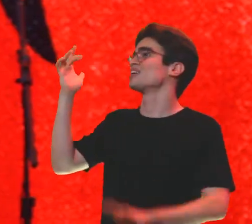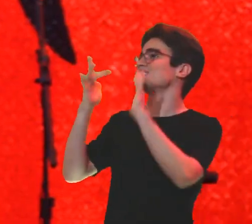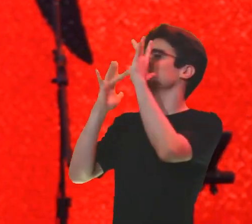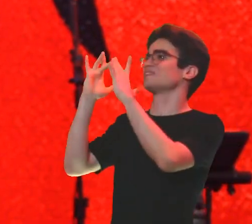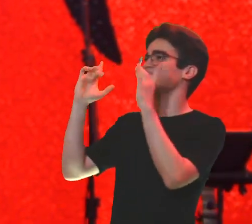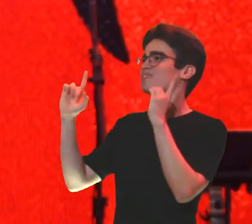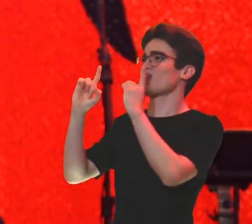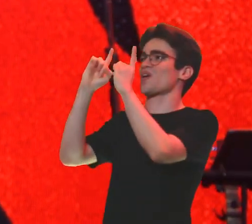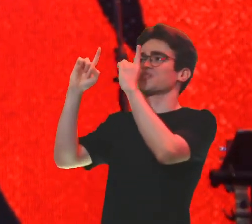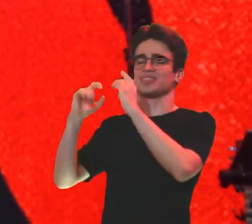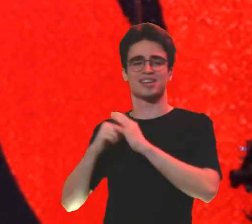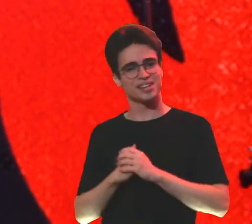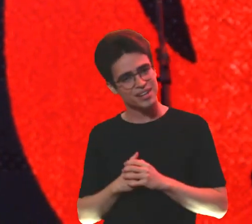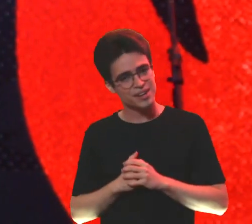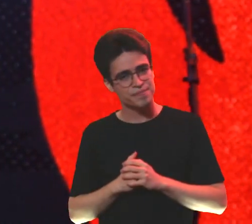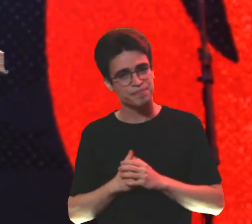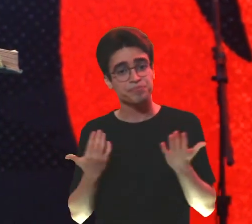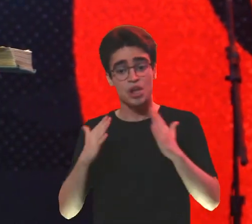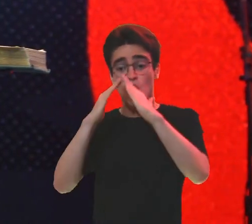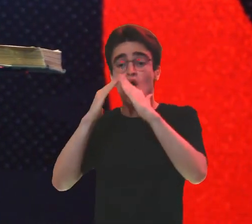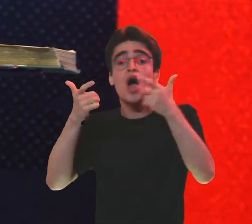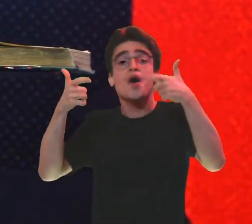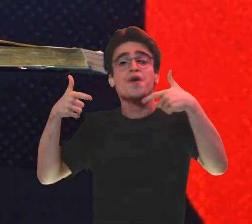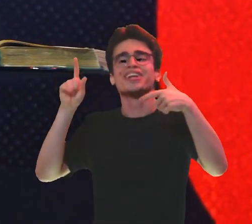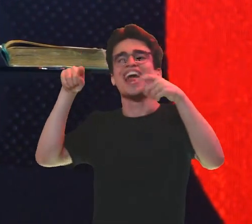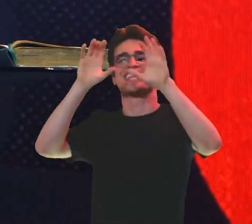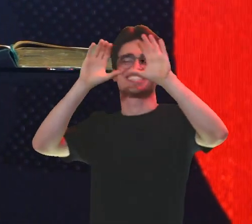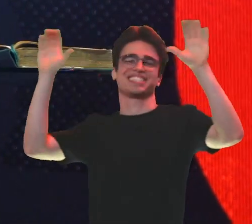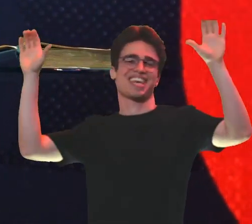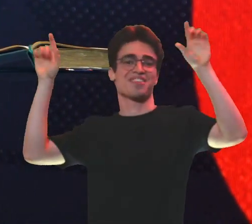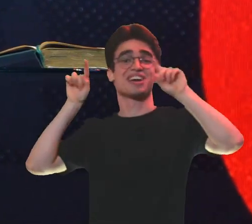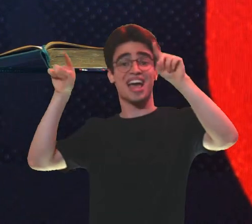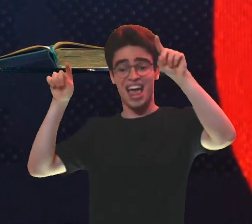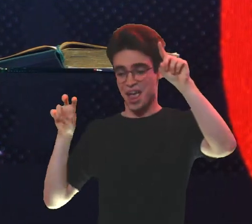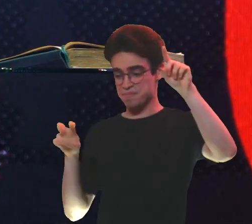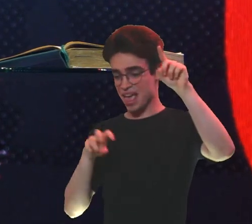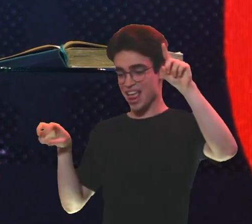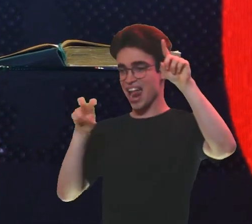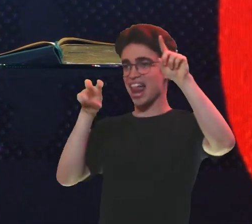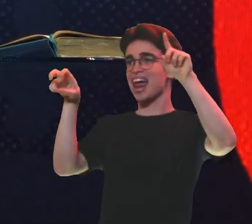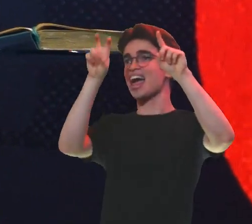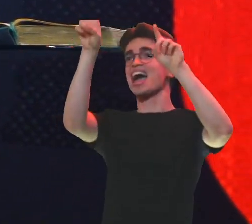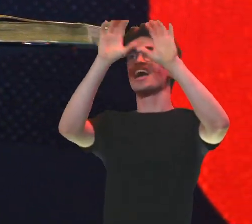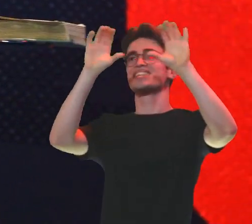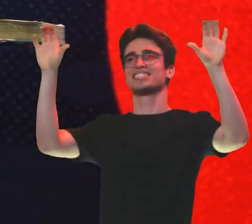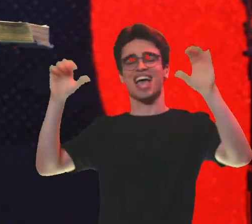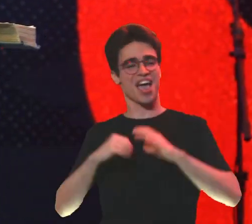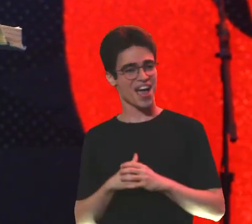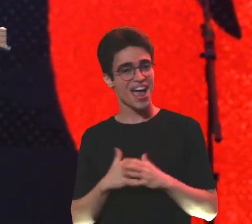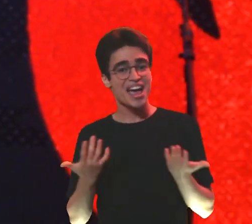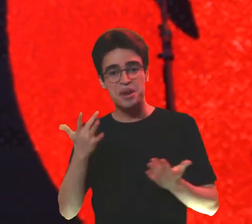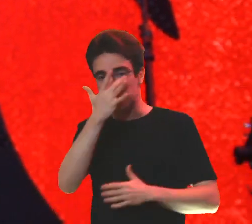Jesus. O lar do peregrino é o céu, é para lá que o peregrino está indo. Então o peregrino, ele olha